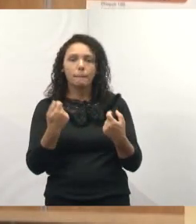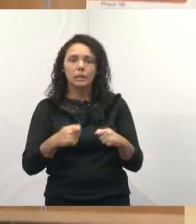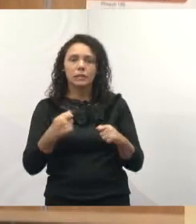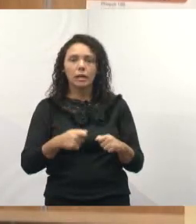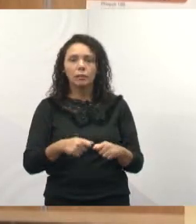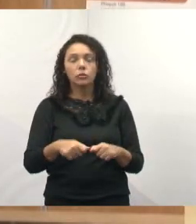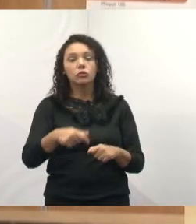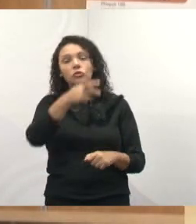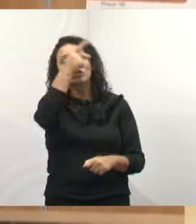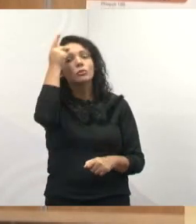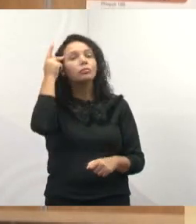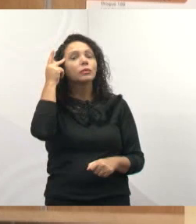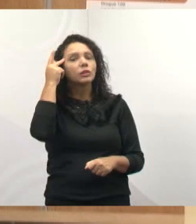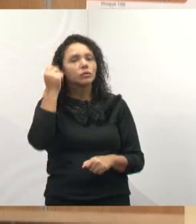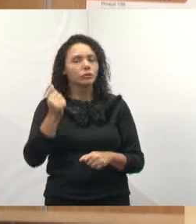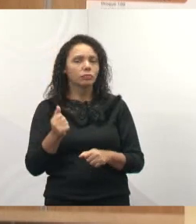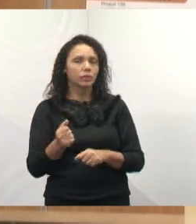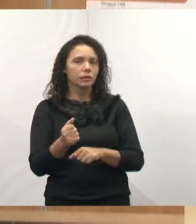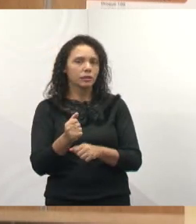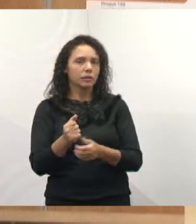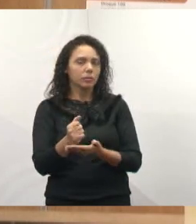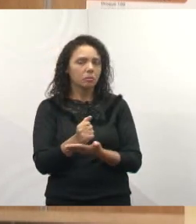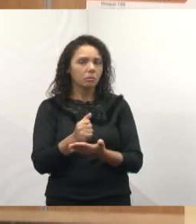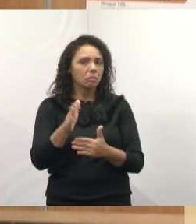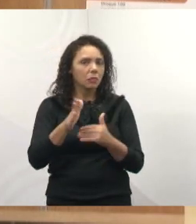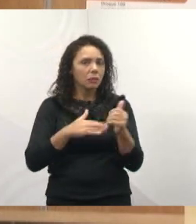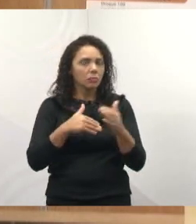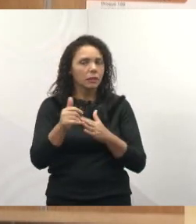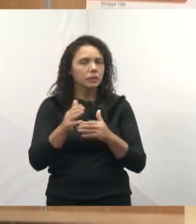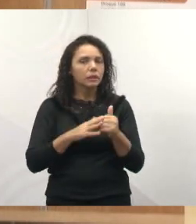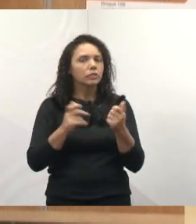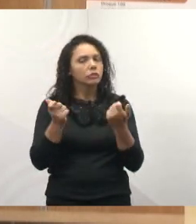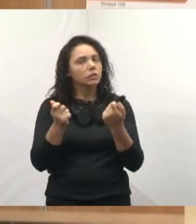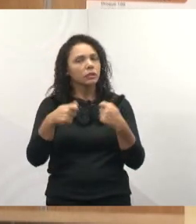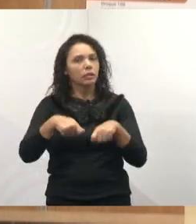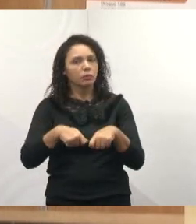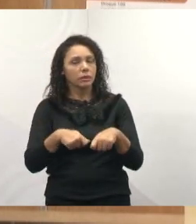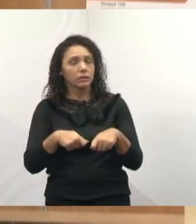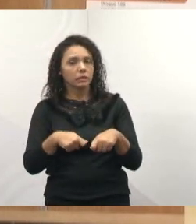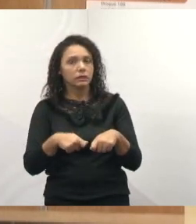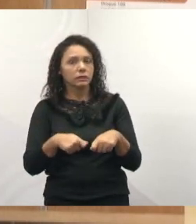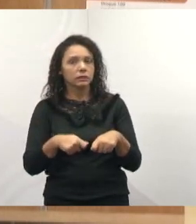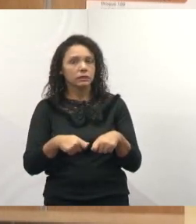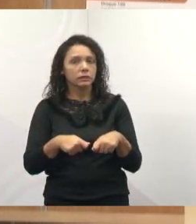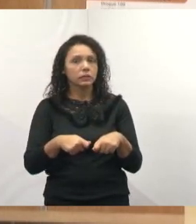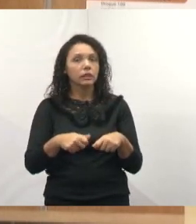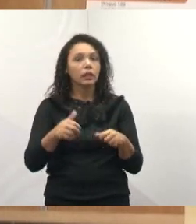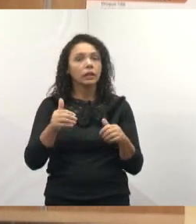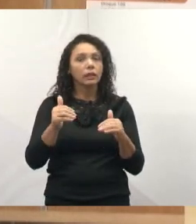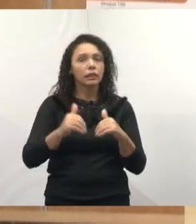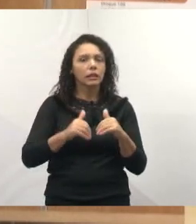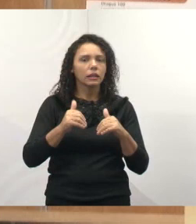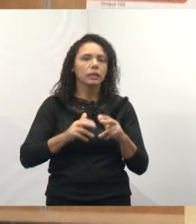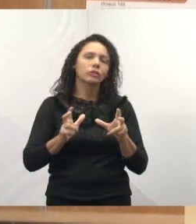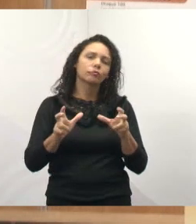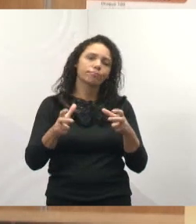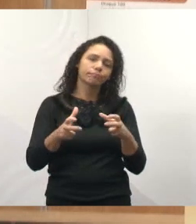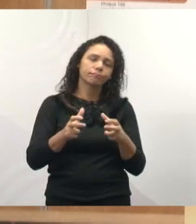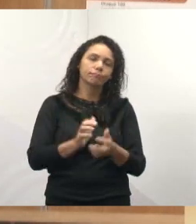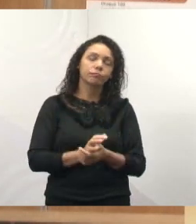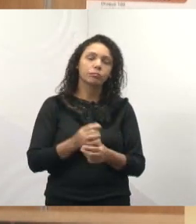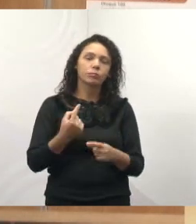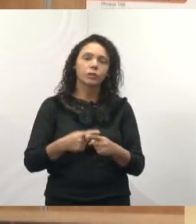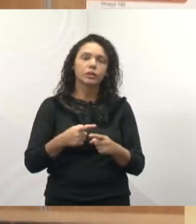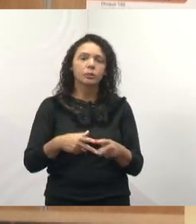Casa subsidiando a decidir assertivamente sobre esses pareceres, pois percebemos, ao longo do